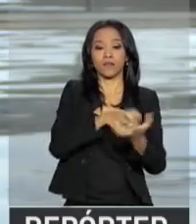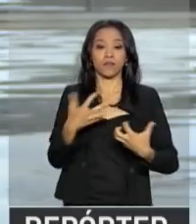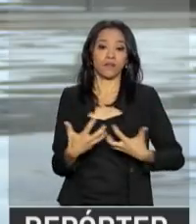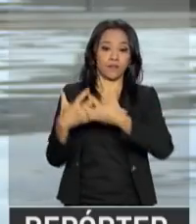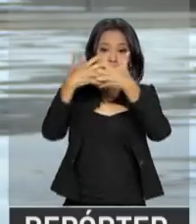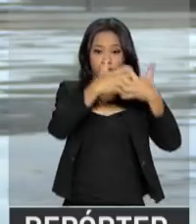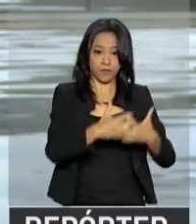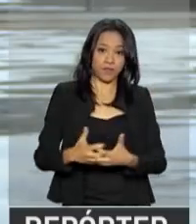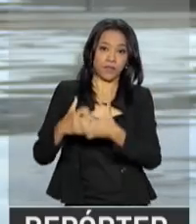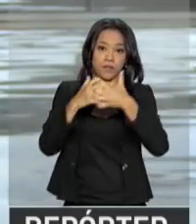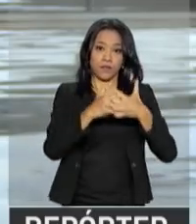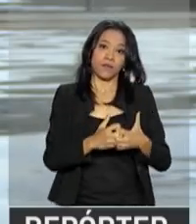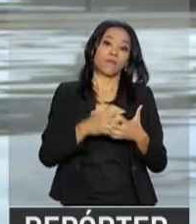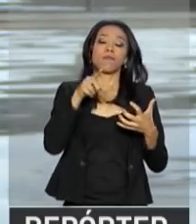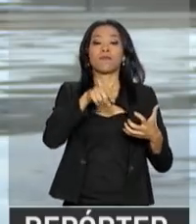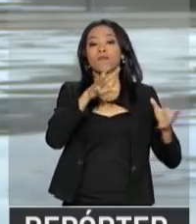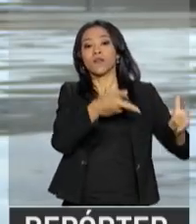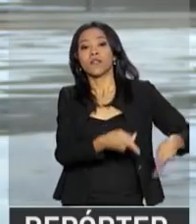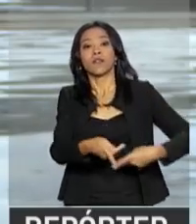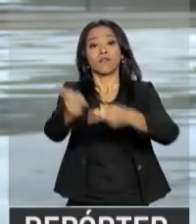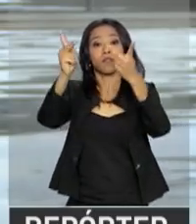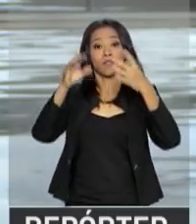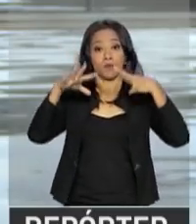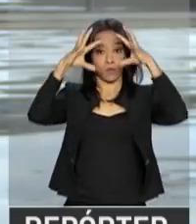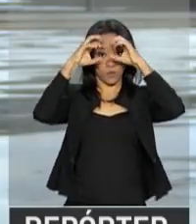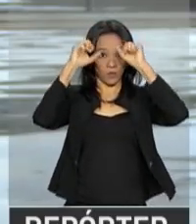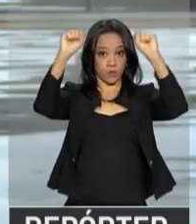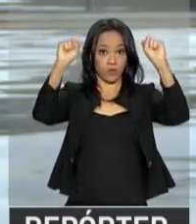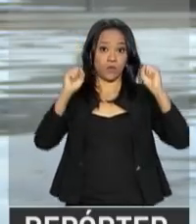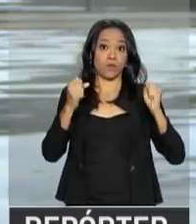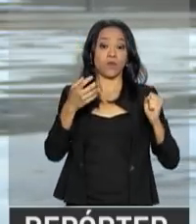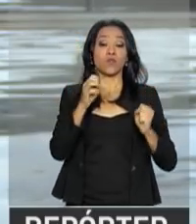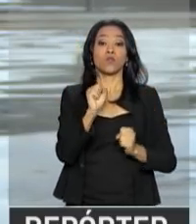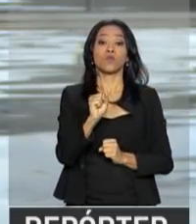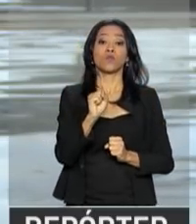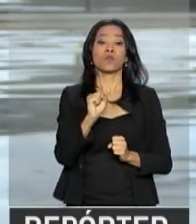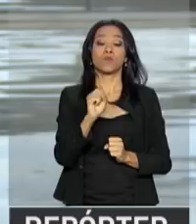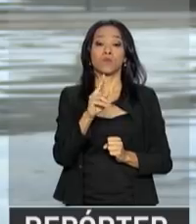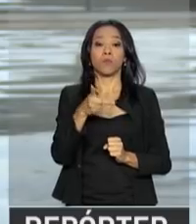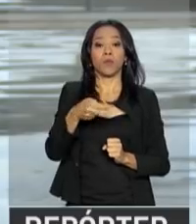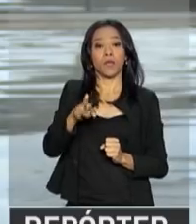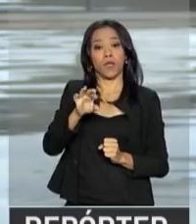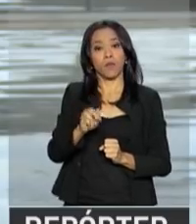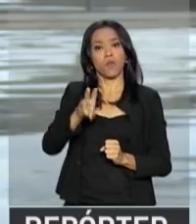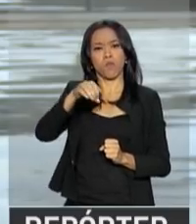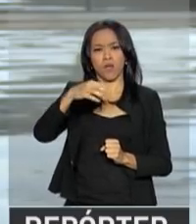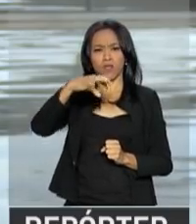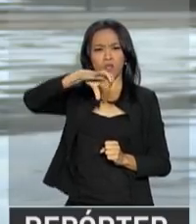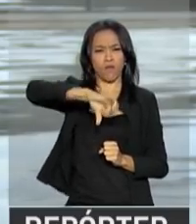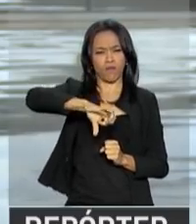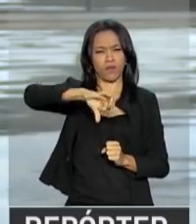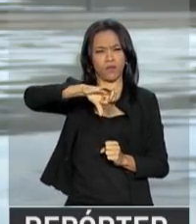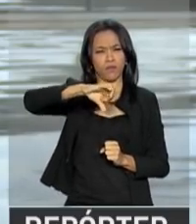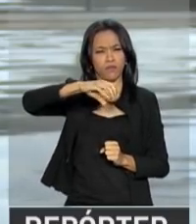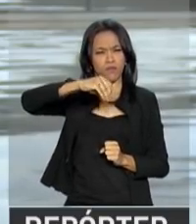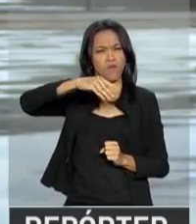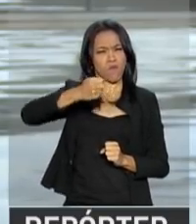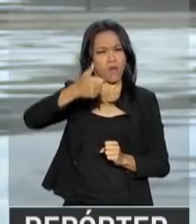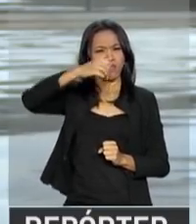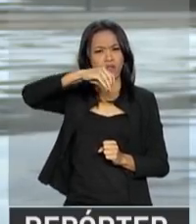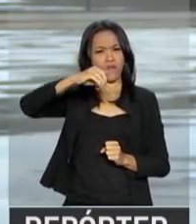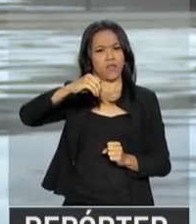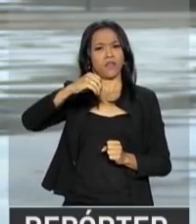da união enviou para o supremo tribunal federal uma lista de 96 empresas que descumpriram empresas transportadoras que